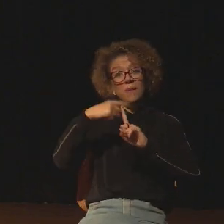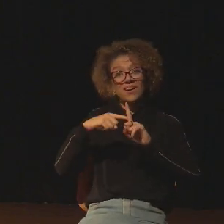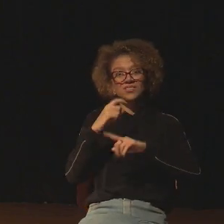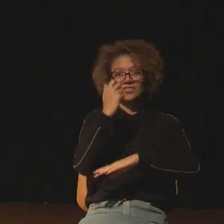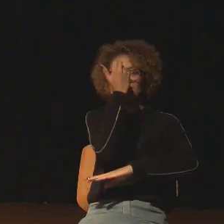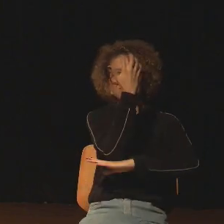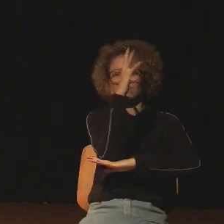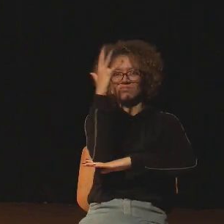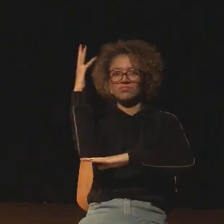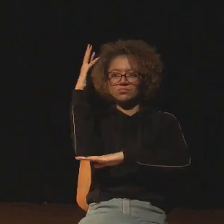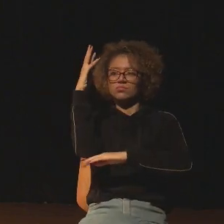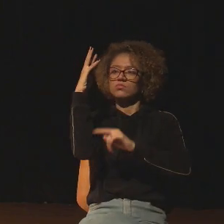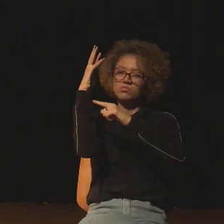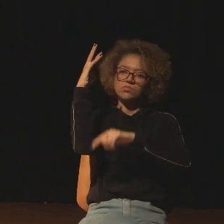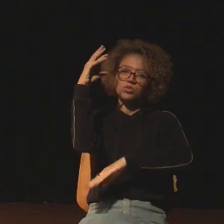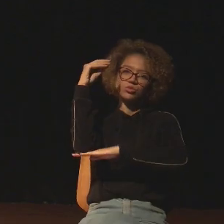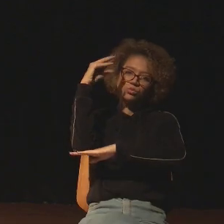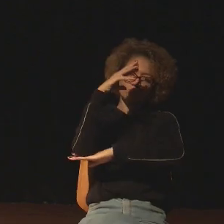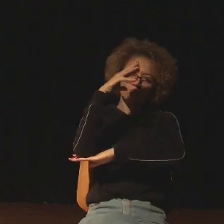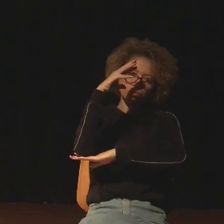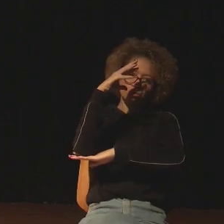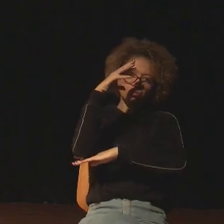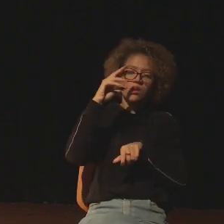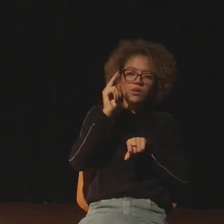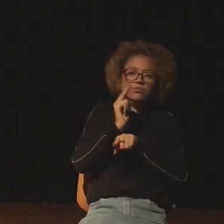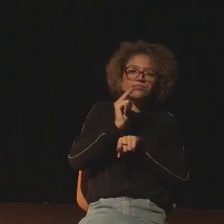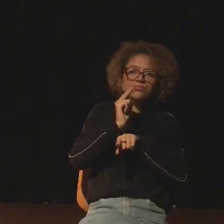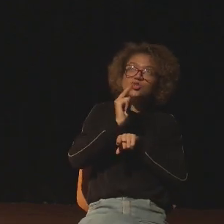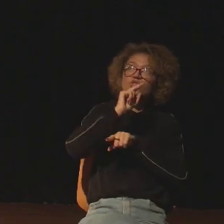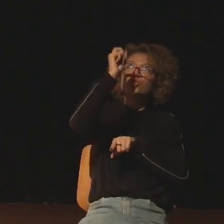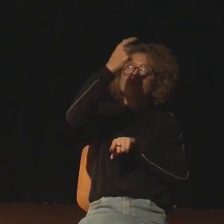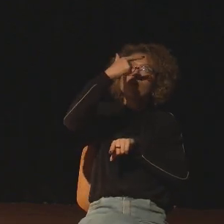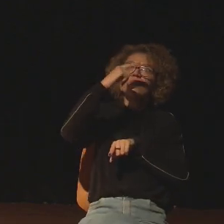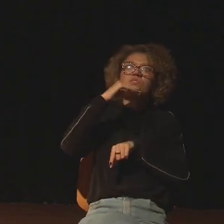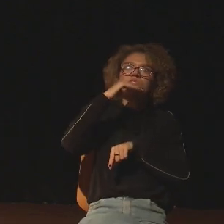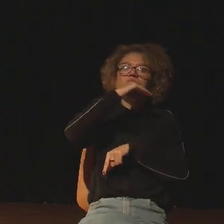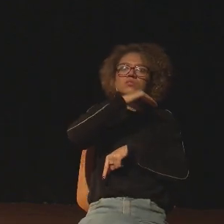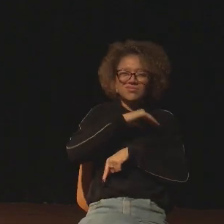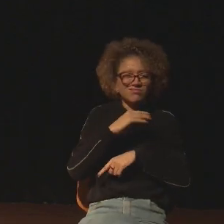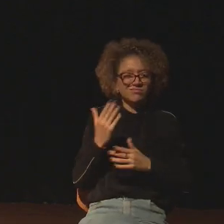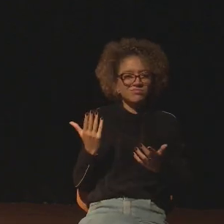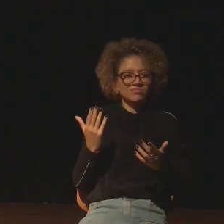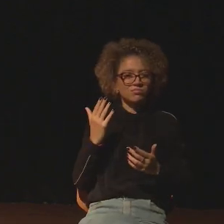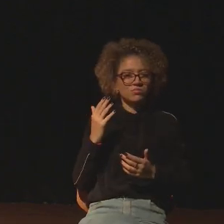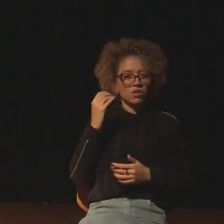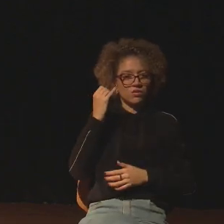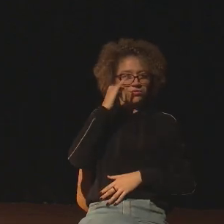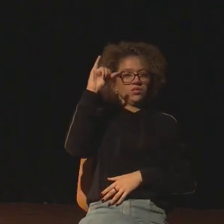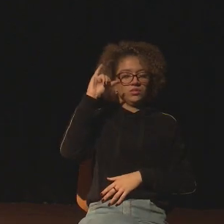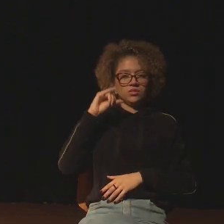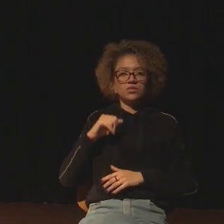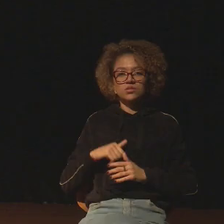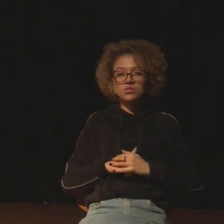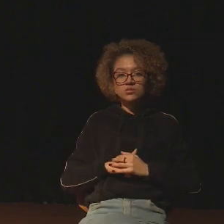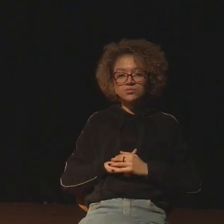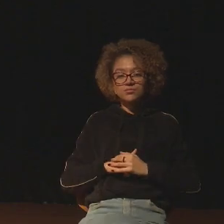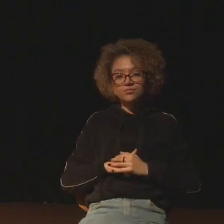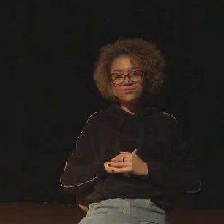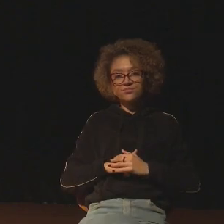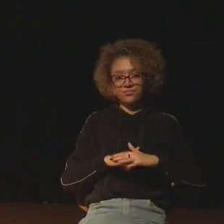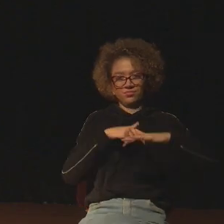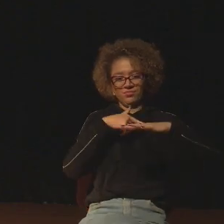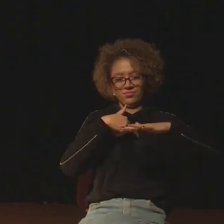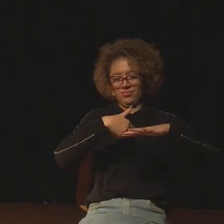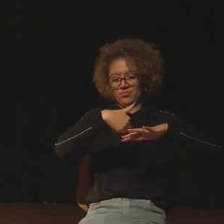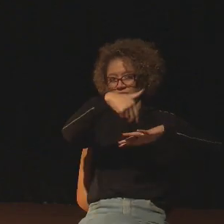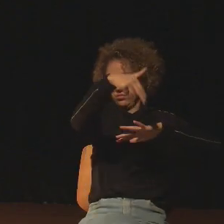promover sombra nessa região. Então, aqui ele foi desenhado de uma maneira que, de um lado, tem uma escada que é quase uma escada